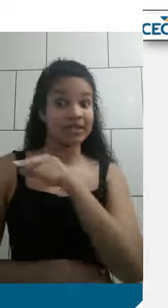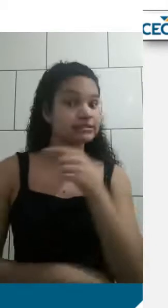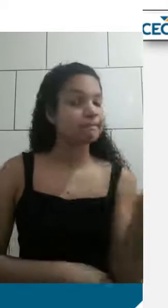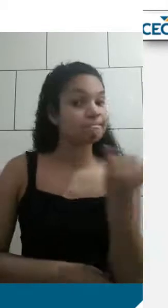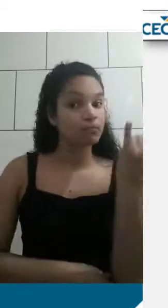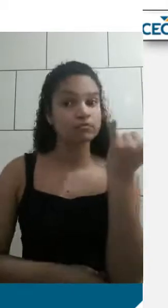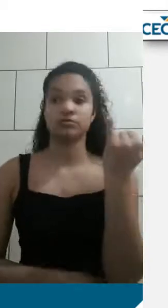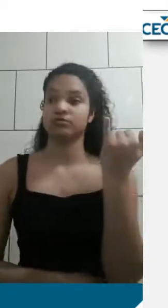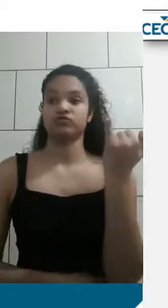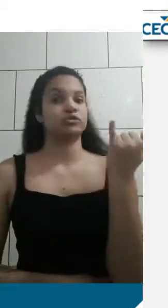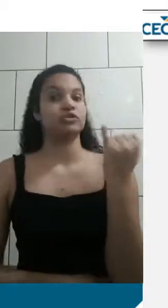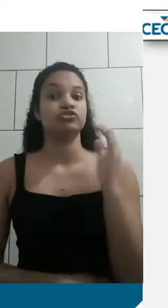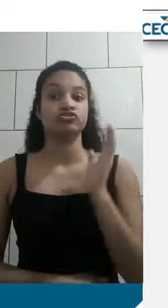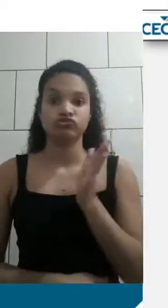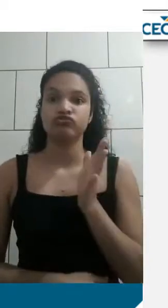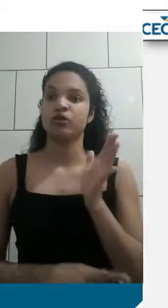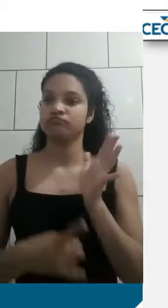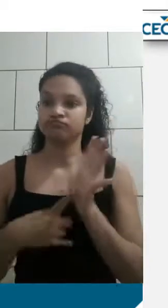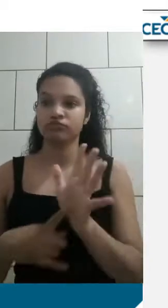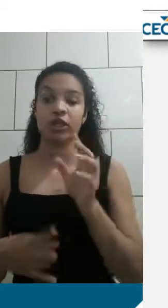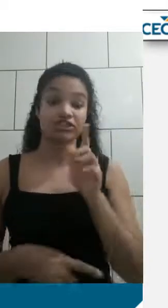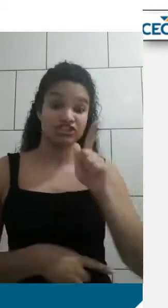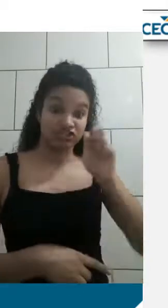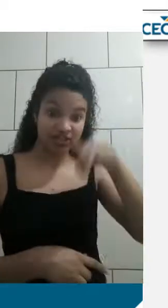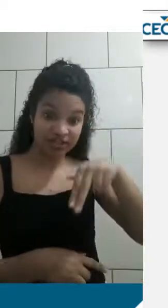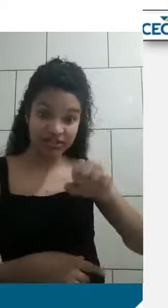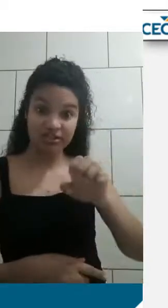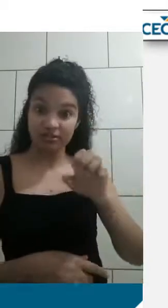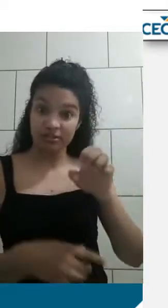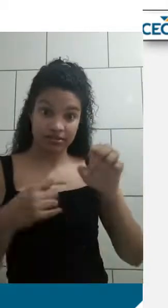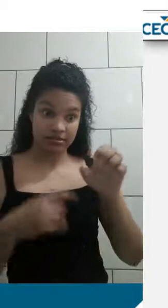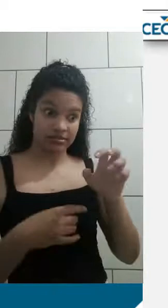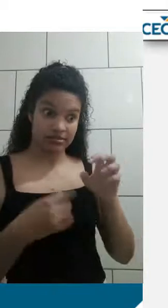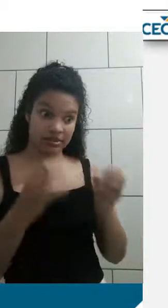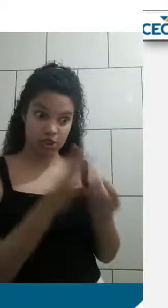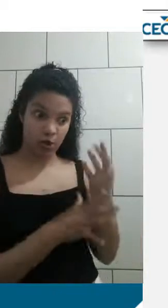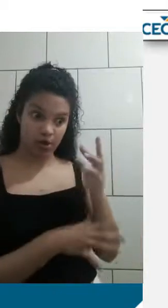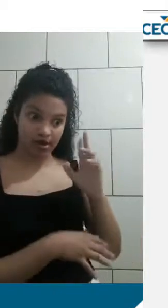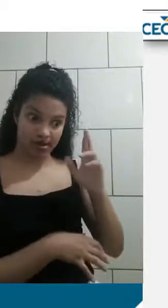lá expresso, em última análise, no gene que transcreveu o RNA mensageiro.